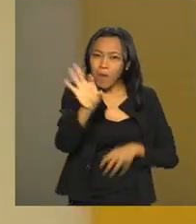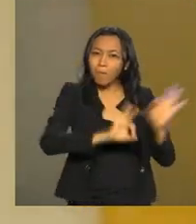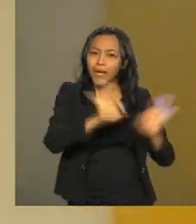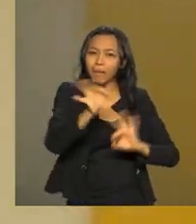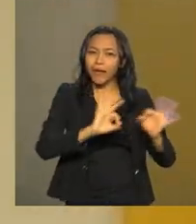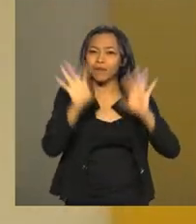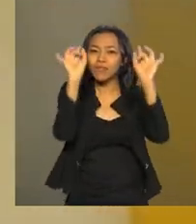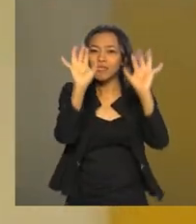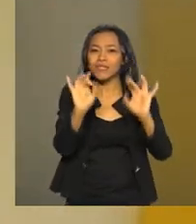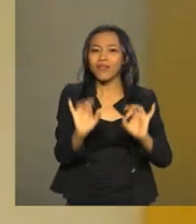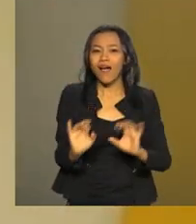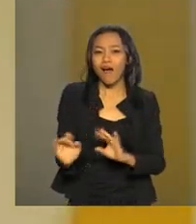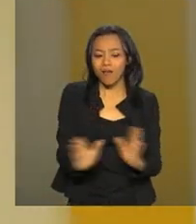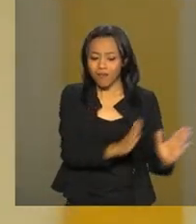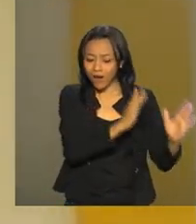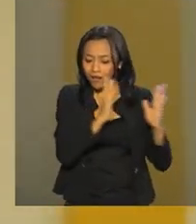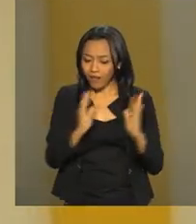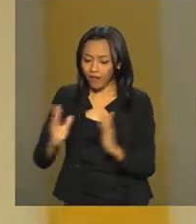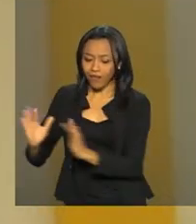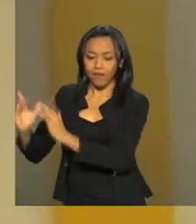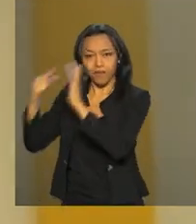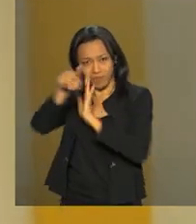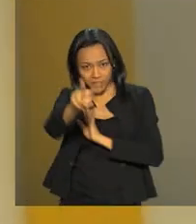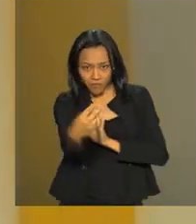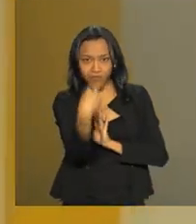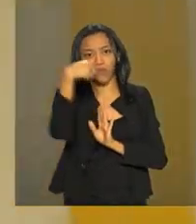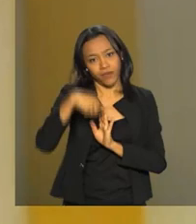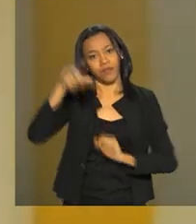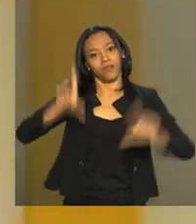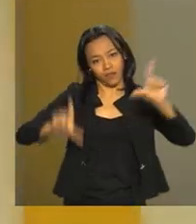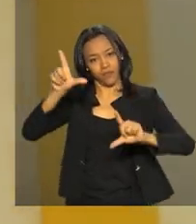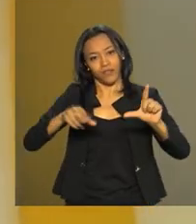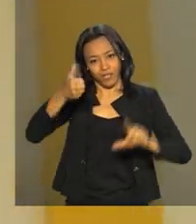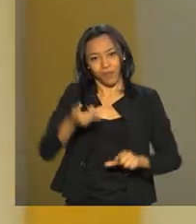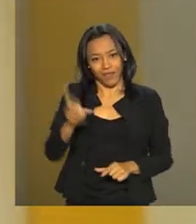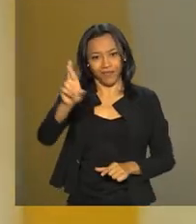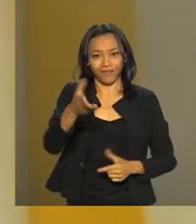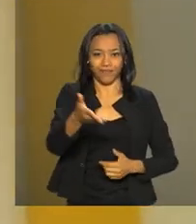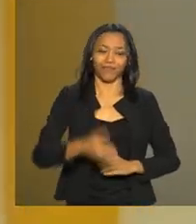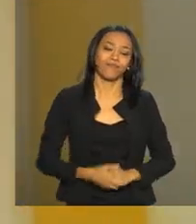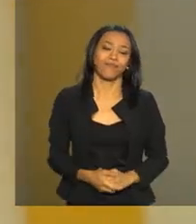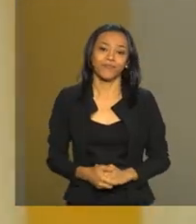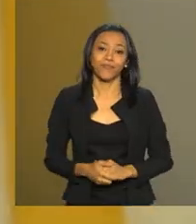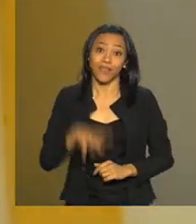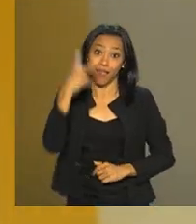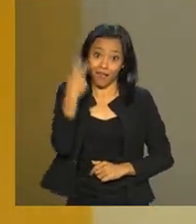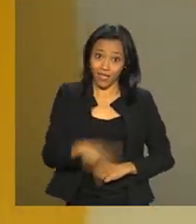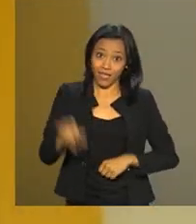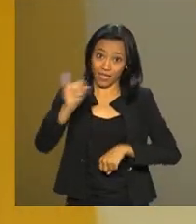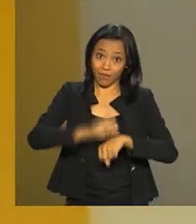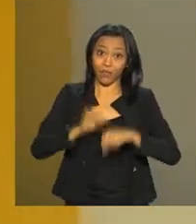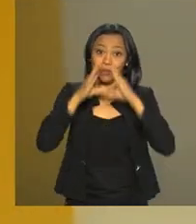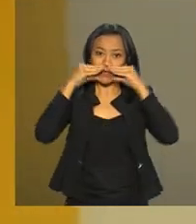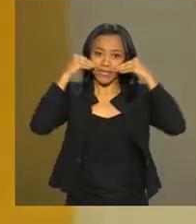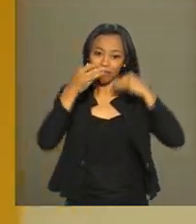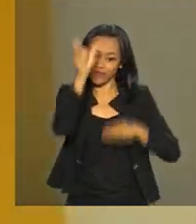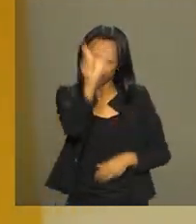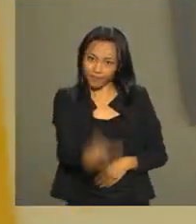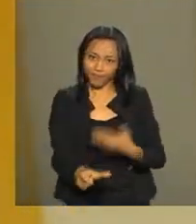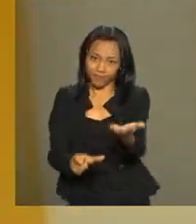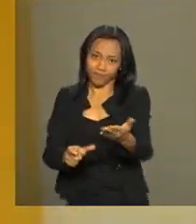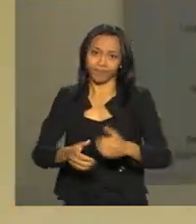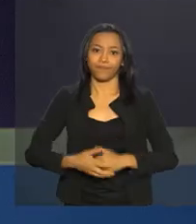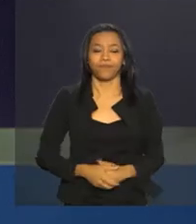especial sobre esse assunto depois, que você acompanha na NBR, a TV do Governo Federal. De Maputo, Moçambique, João Pedro